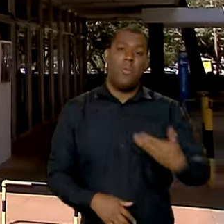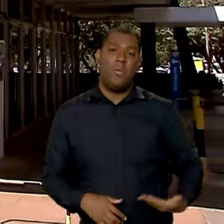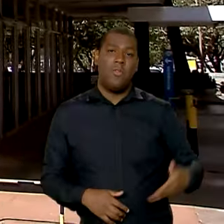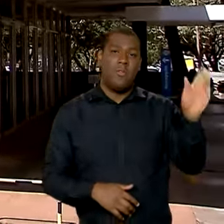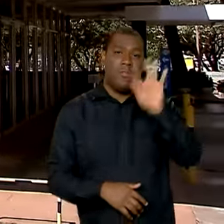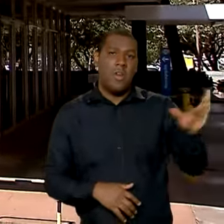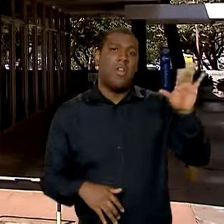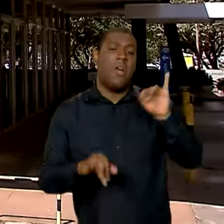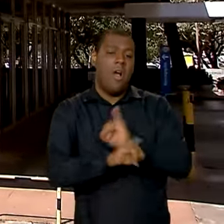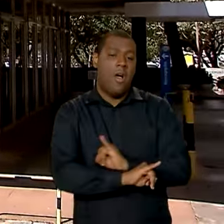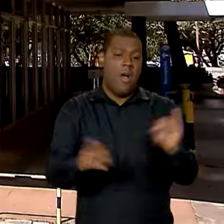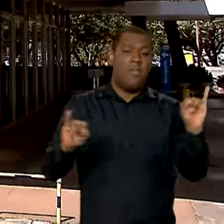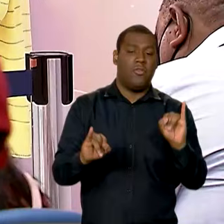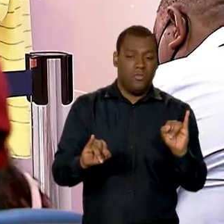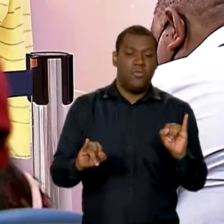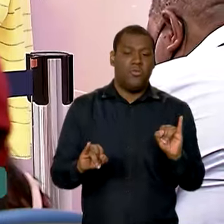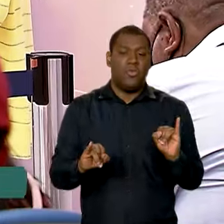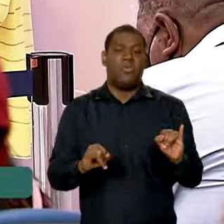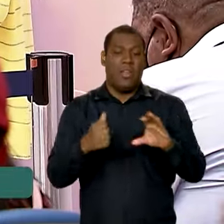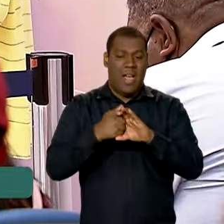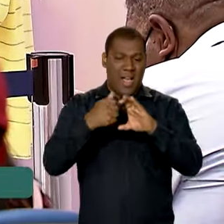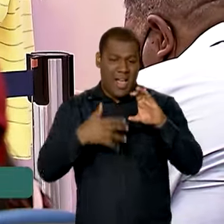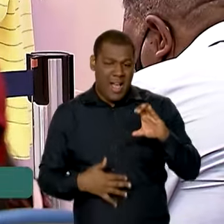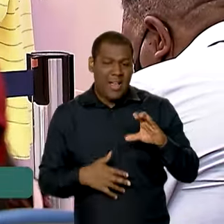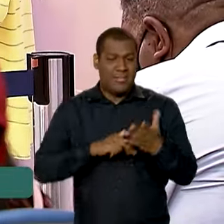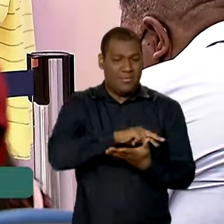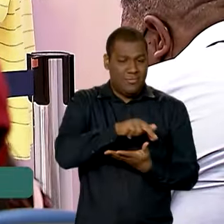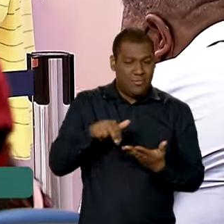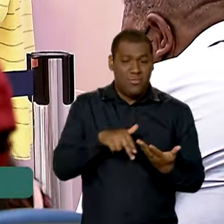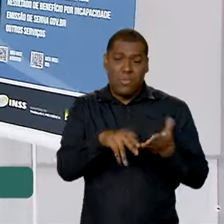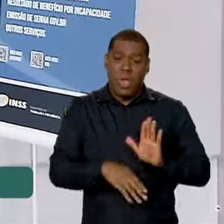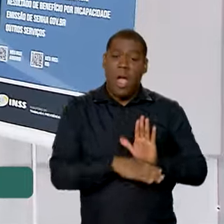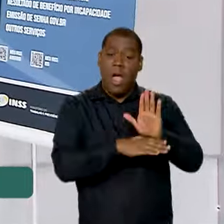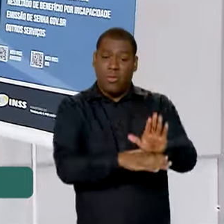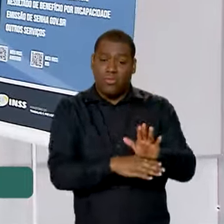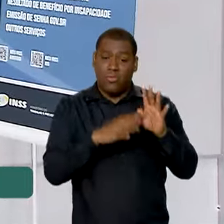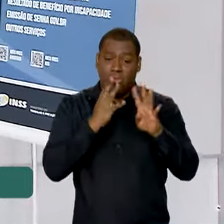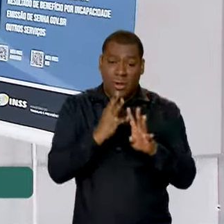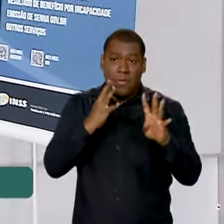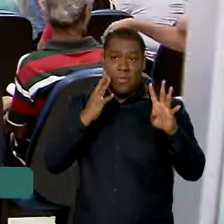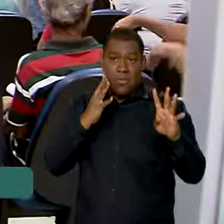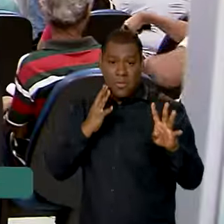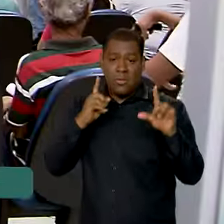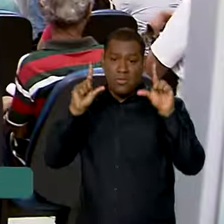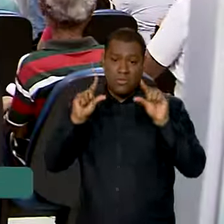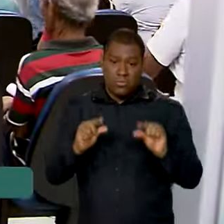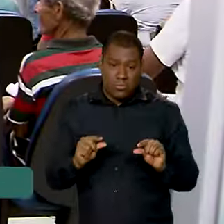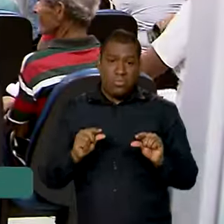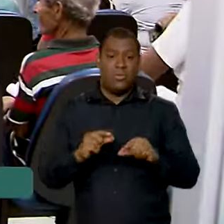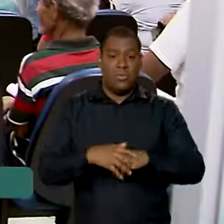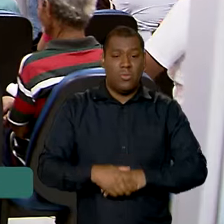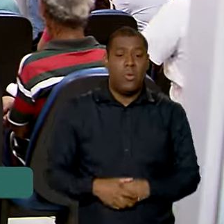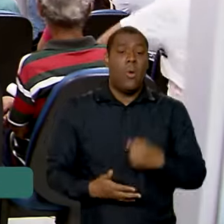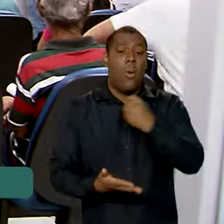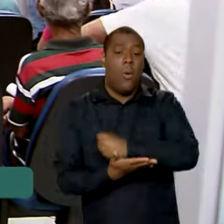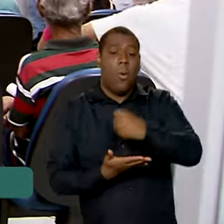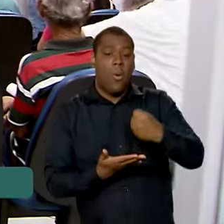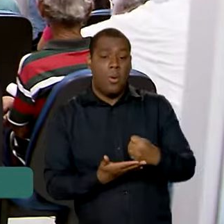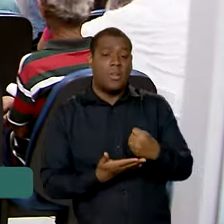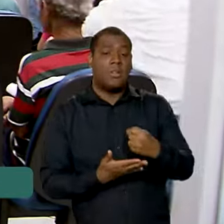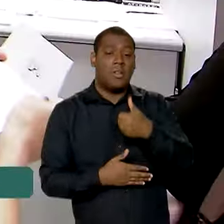uma série de fatores contribuíram para essa redução no tempo de espera. Uma delas foi a contratação